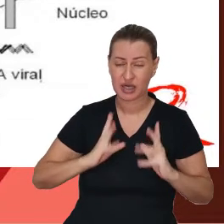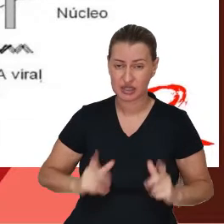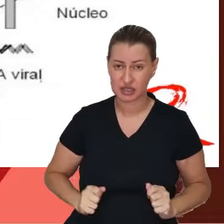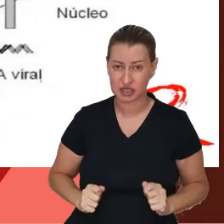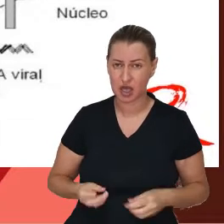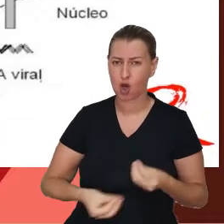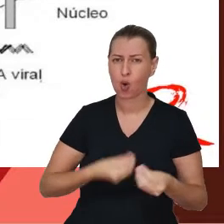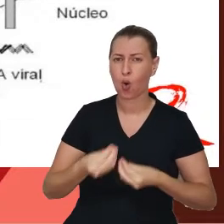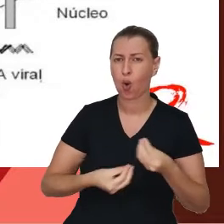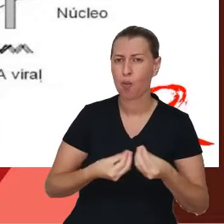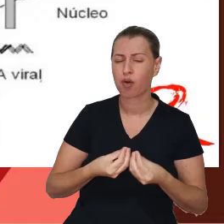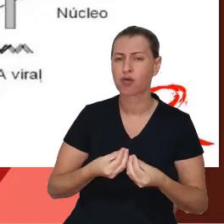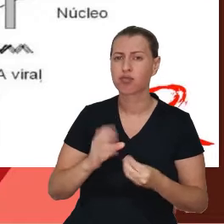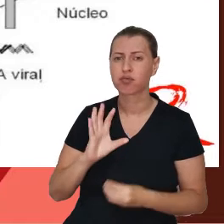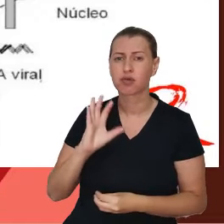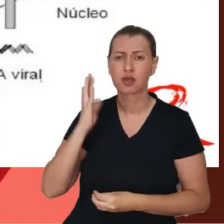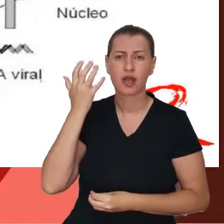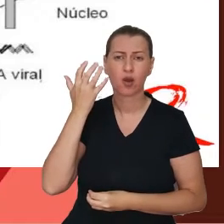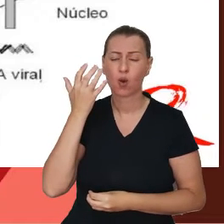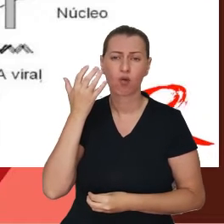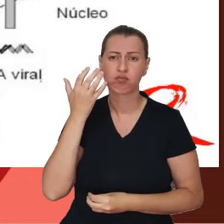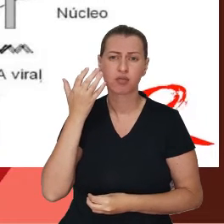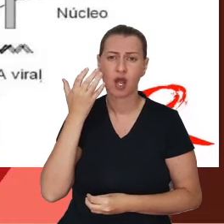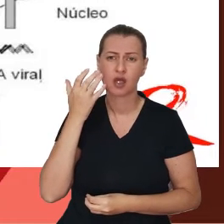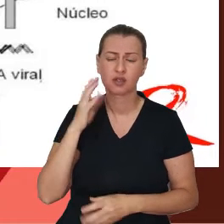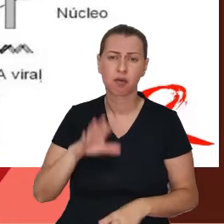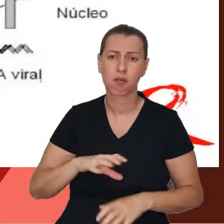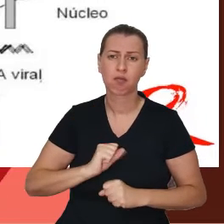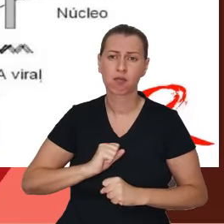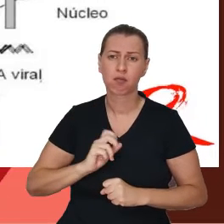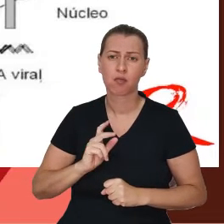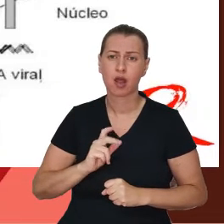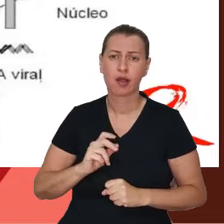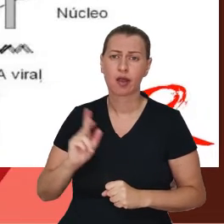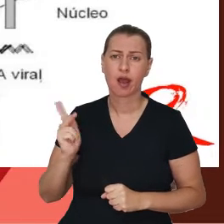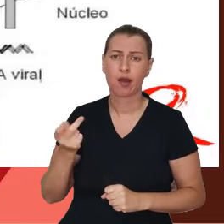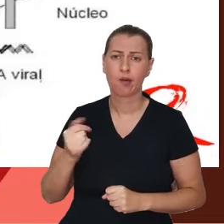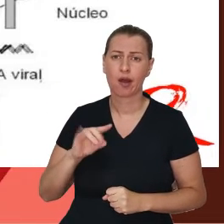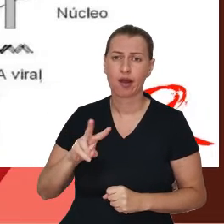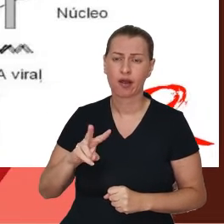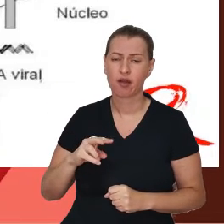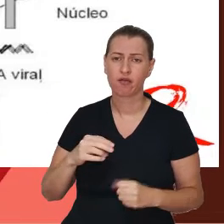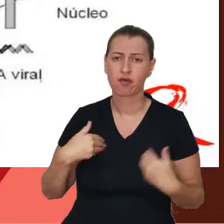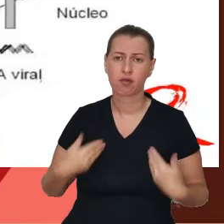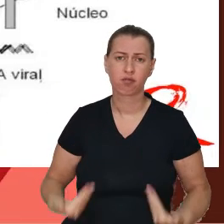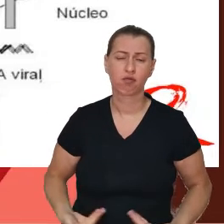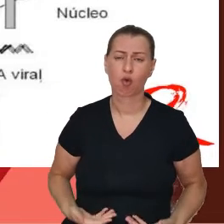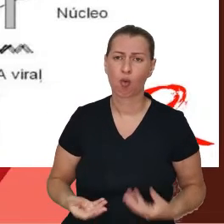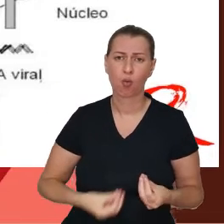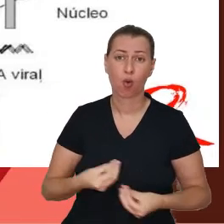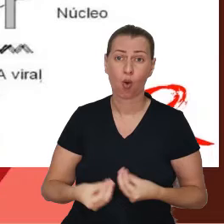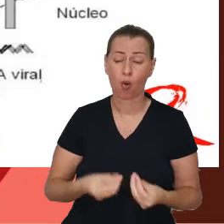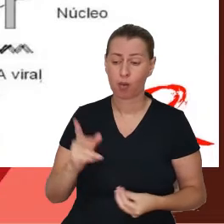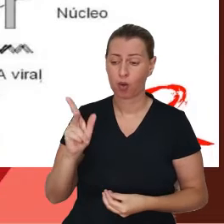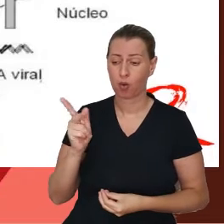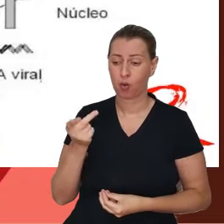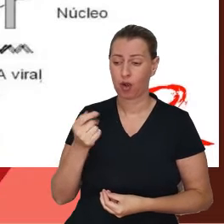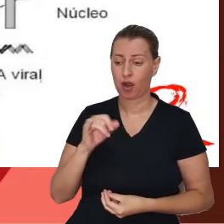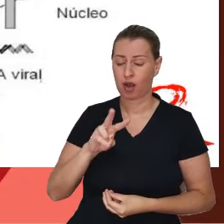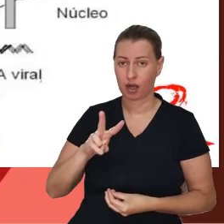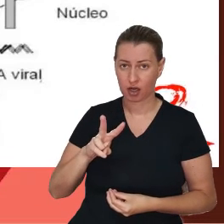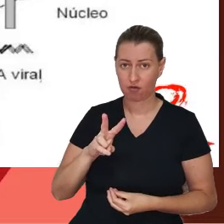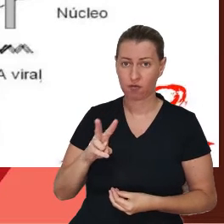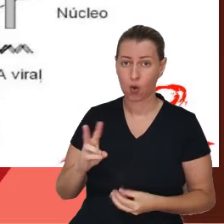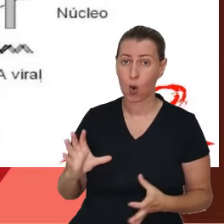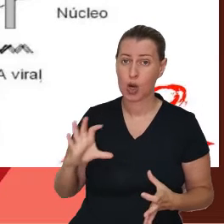como que acontece a infecção e como que o vírus funciona dentro do nosso corpo, né? Então, o vírus HIV, ele se